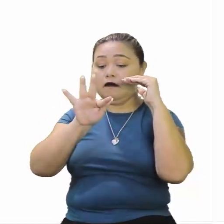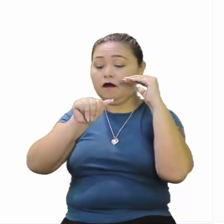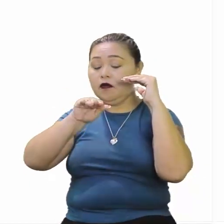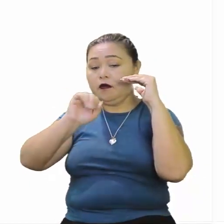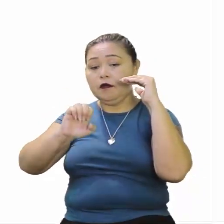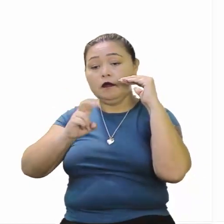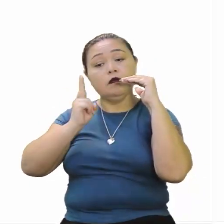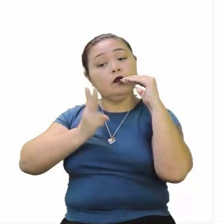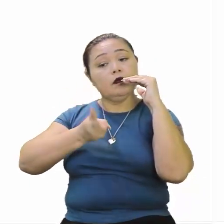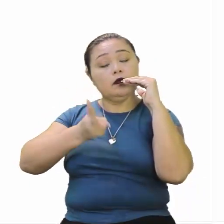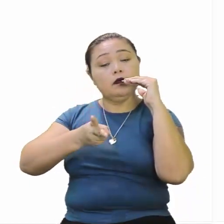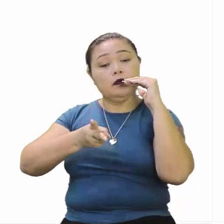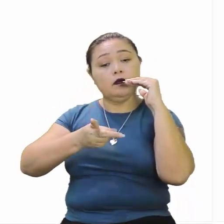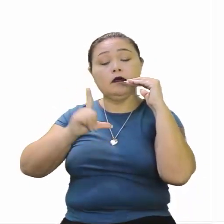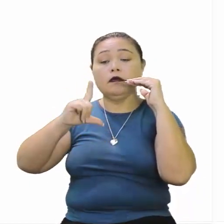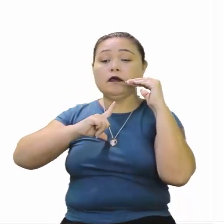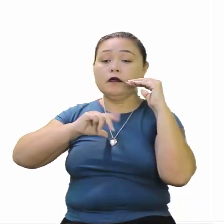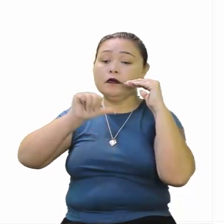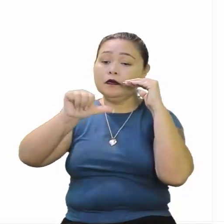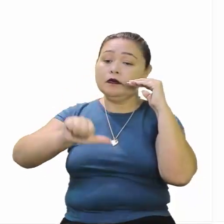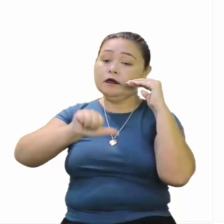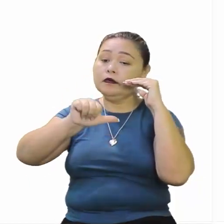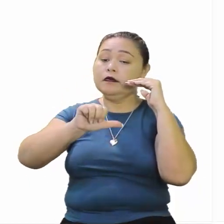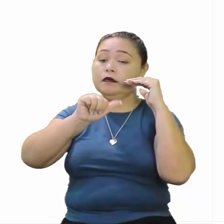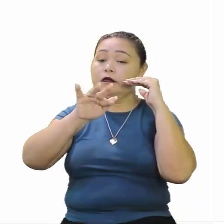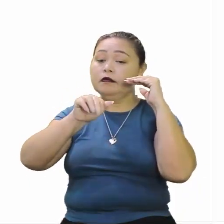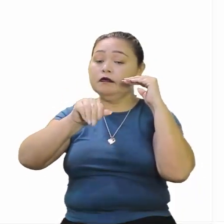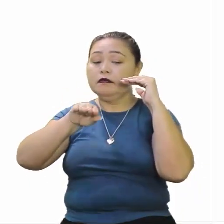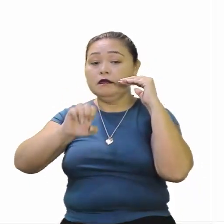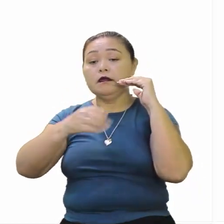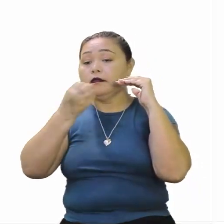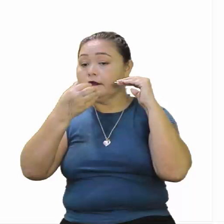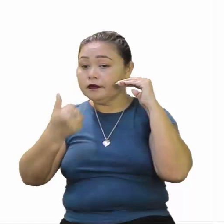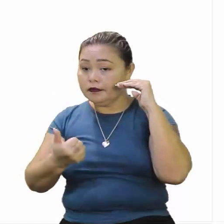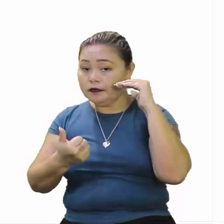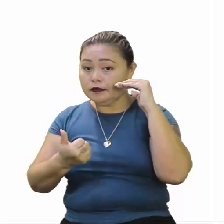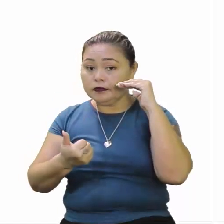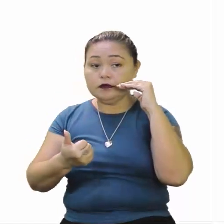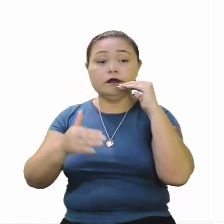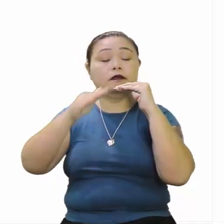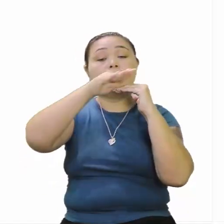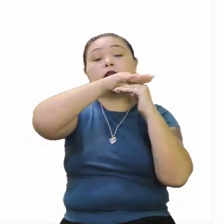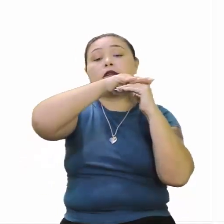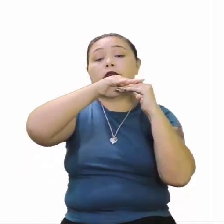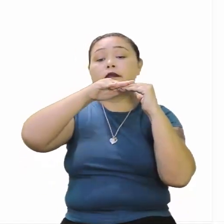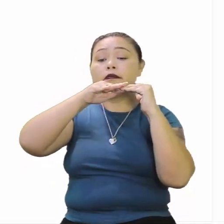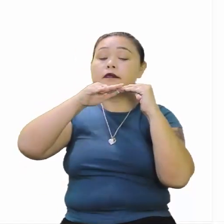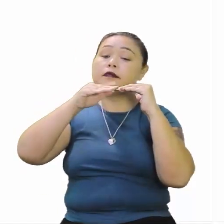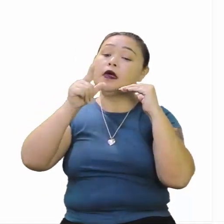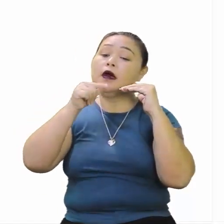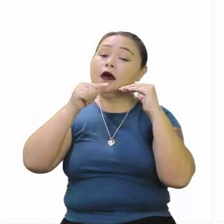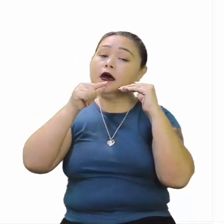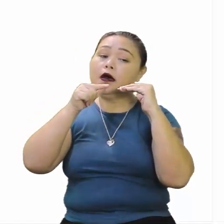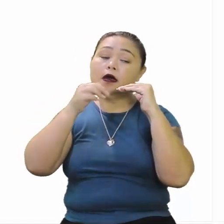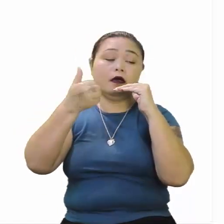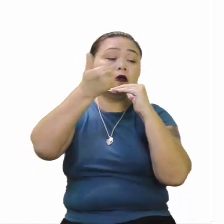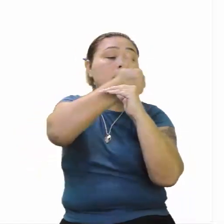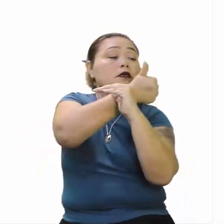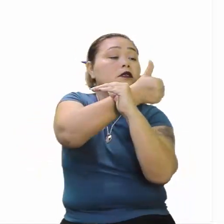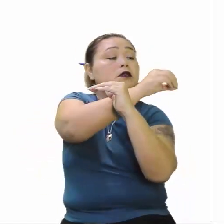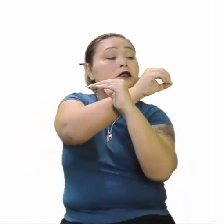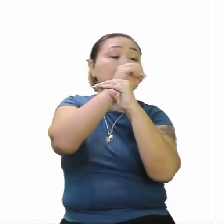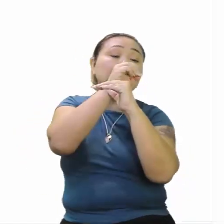estiver constante, eu tenho mudança de fase. Tudo bem. Então, a temperatura da água aumentou e chegou a 100